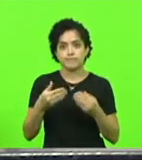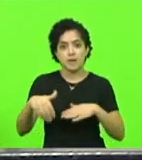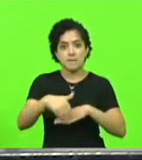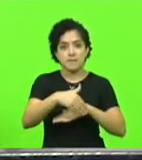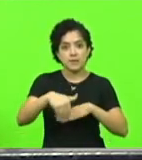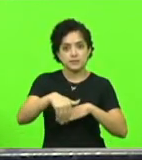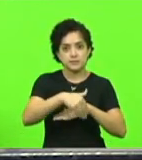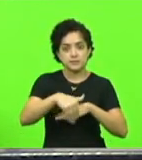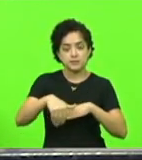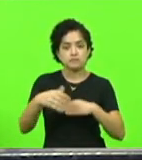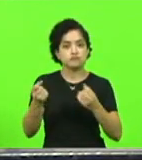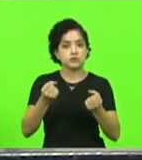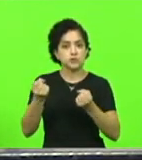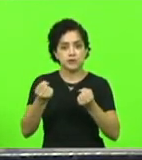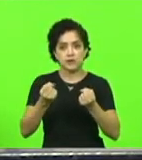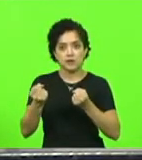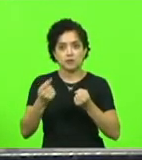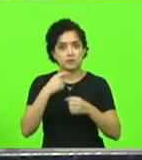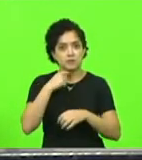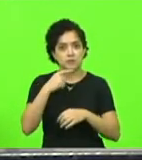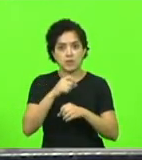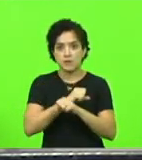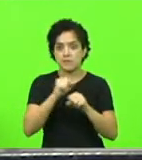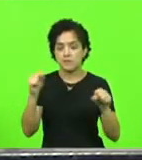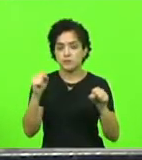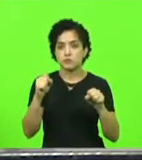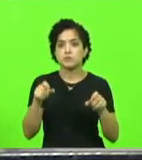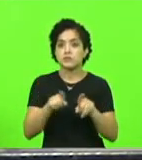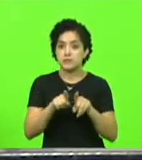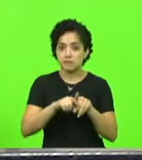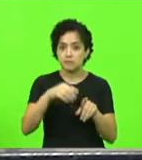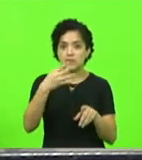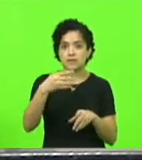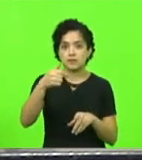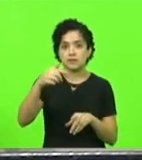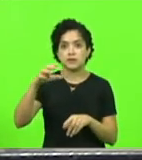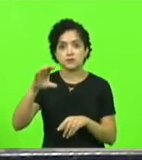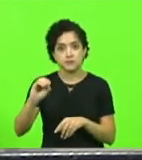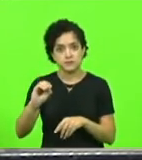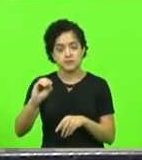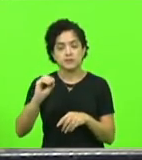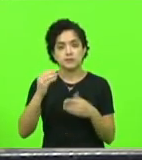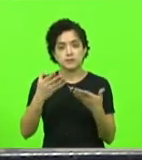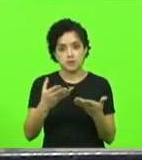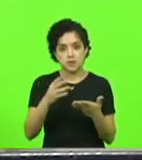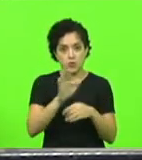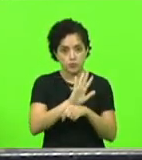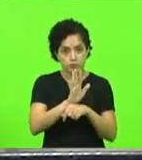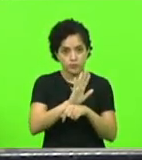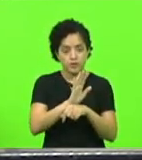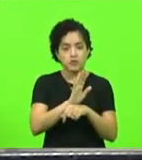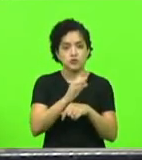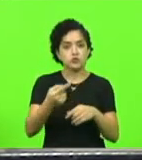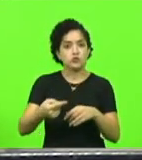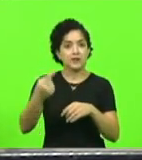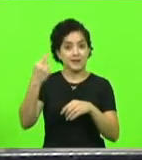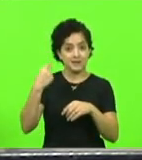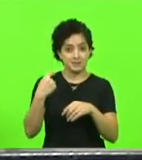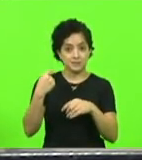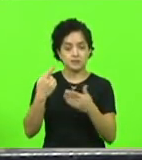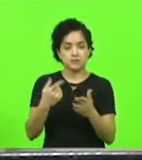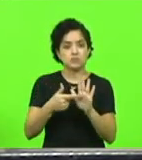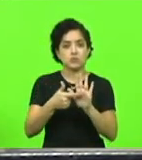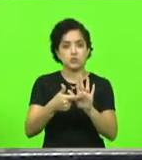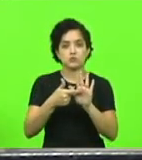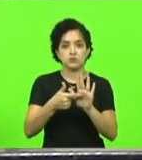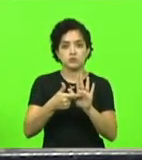como não dá para trafegar na 470 no Alto Vale, que está daquele nível, como o vídeo que colocamos anteriormente.